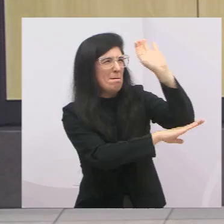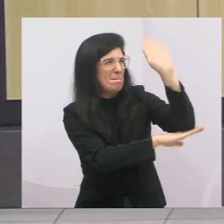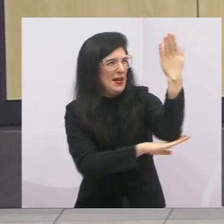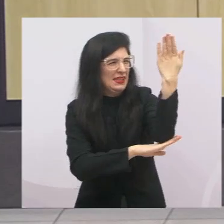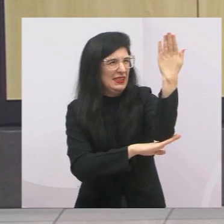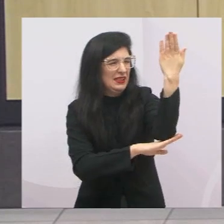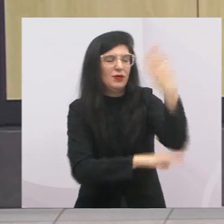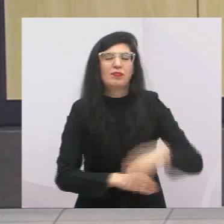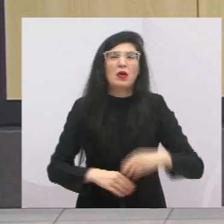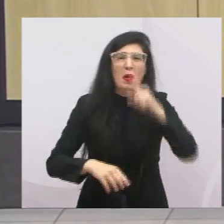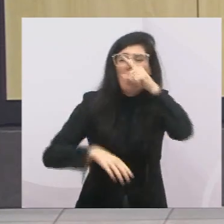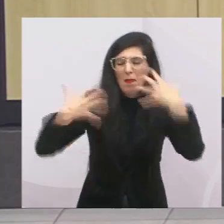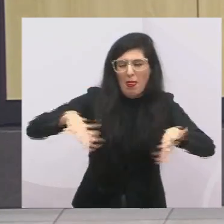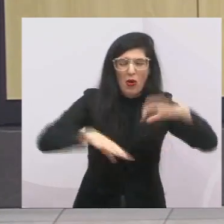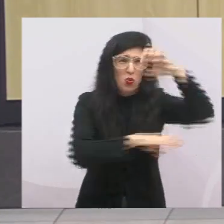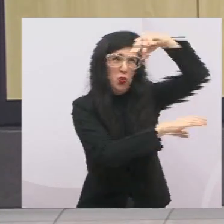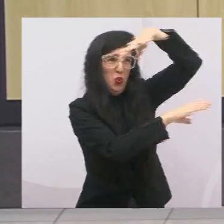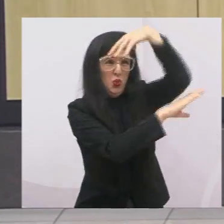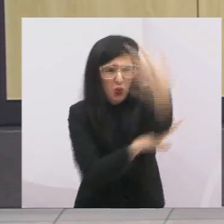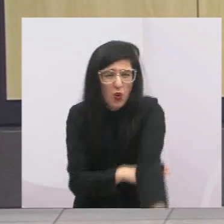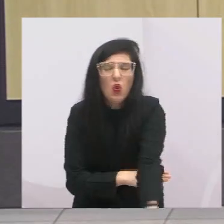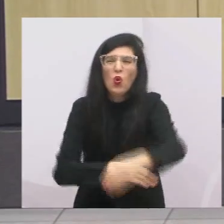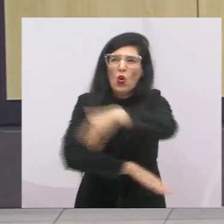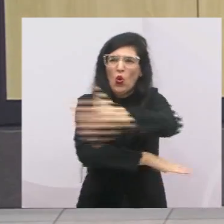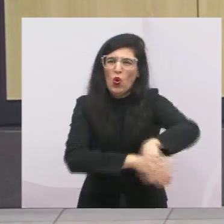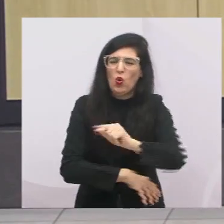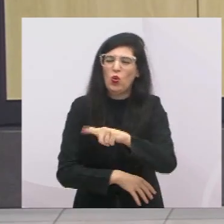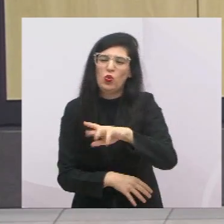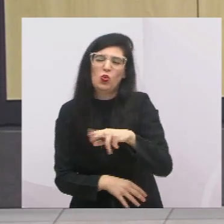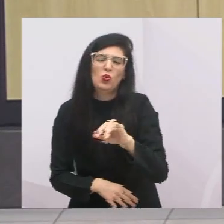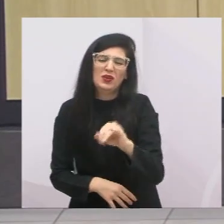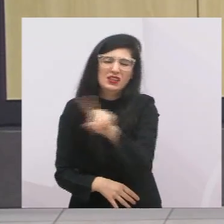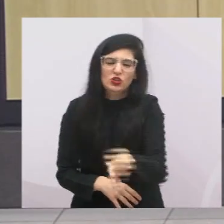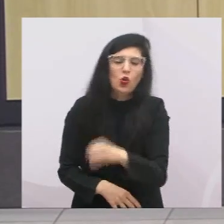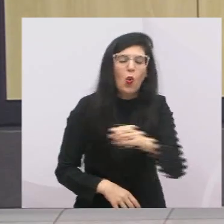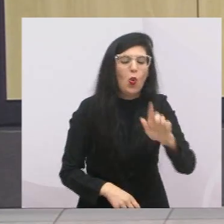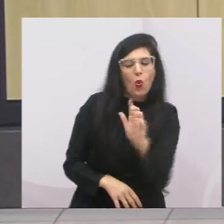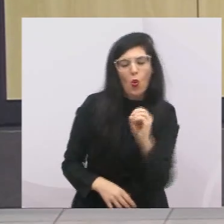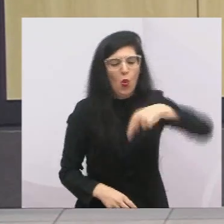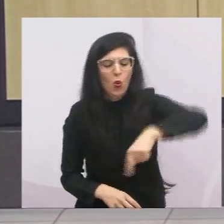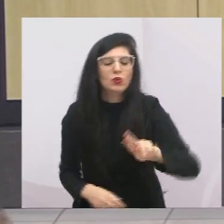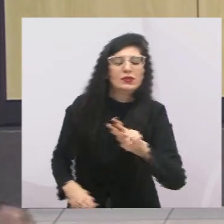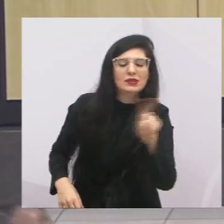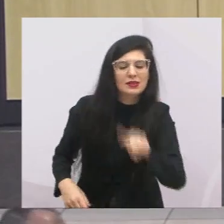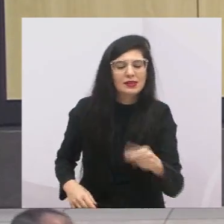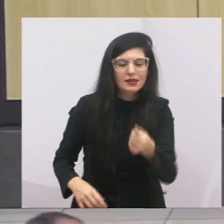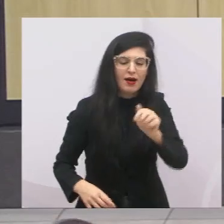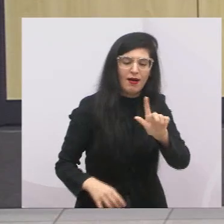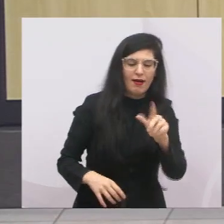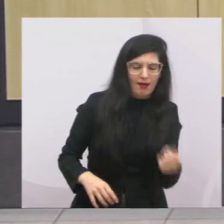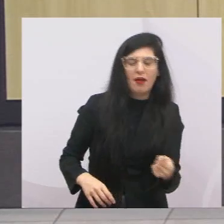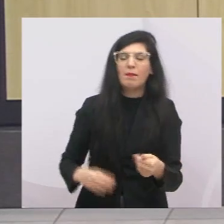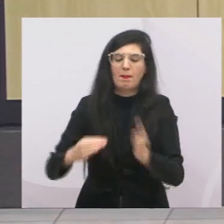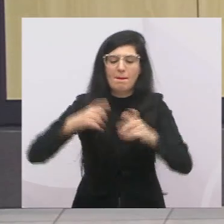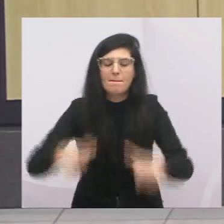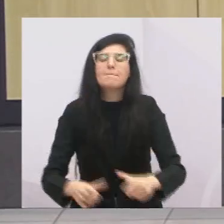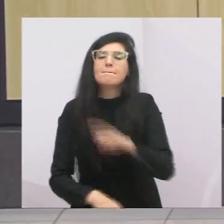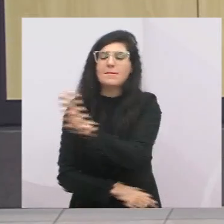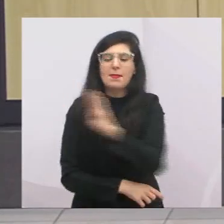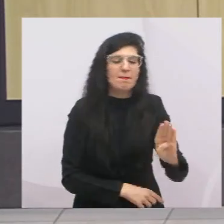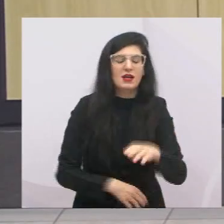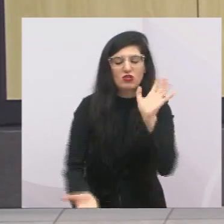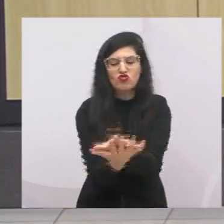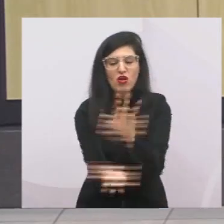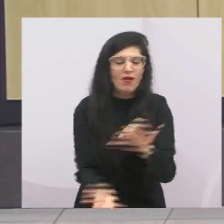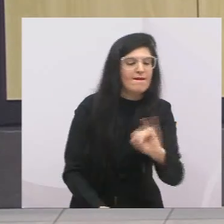na rua Luiz Gonzaga Rosa da Silva, em frente ao número 506, no bairro Bandeira Branca, em Jacareí. Autoria, vereador Valmir Parque,